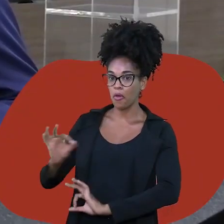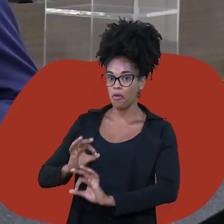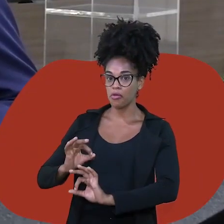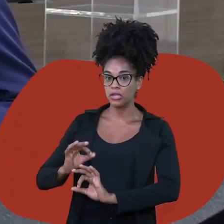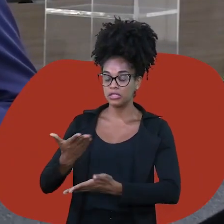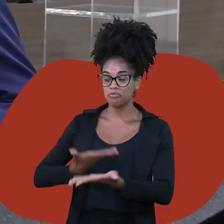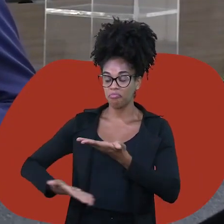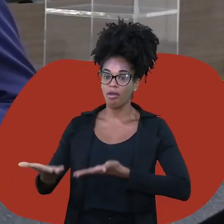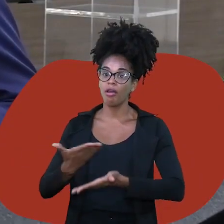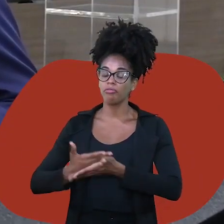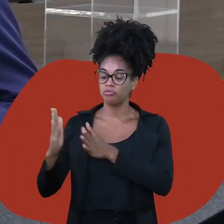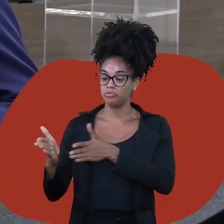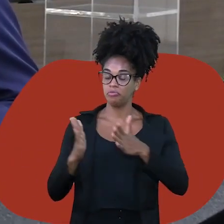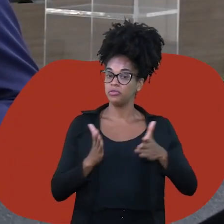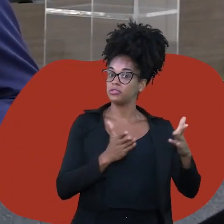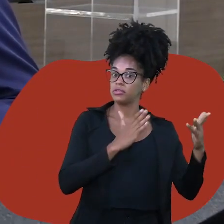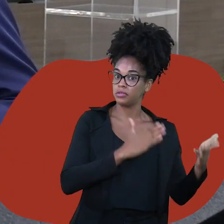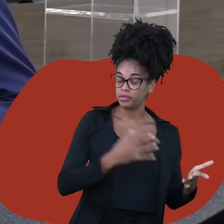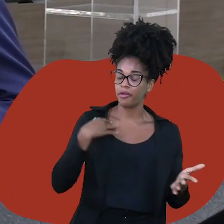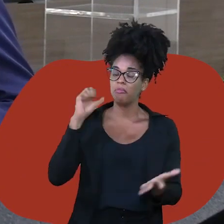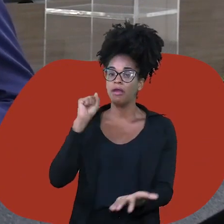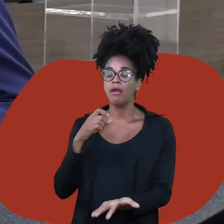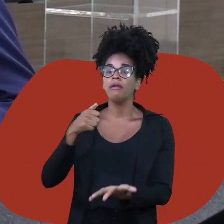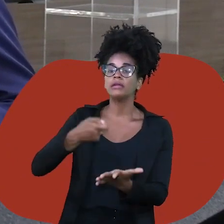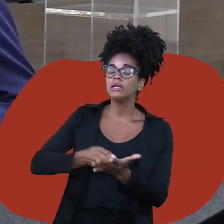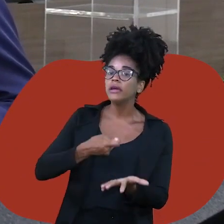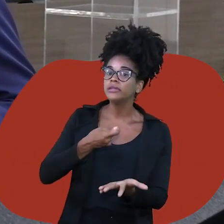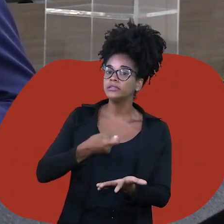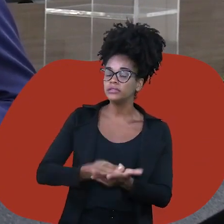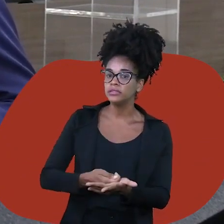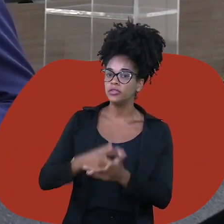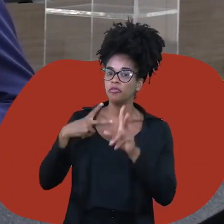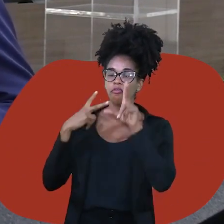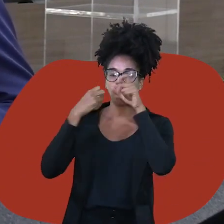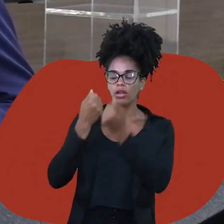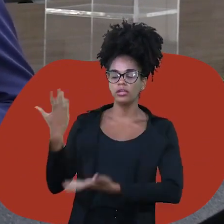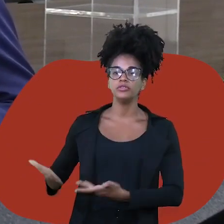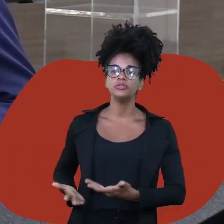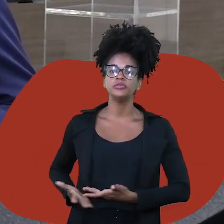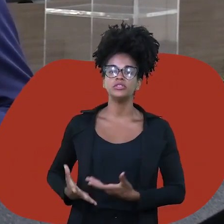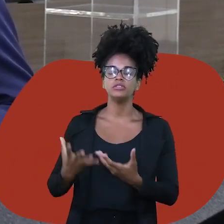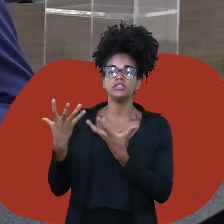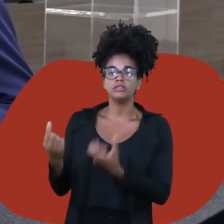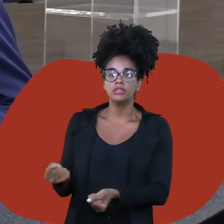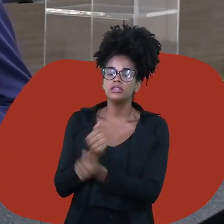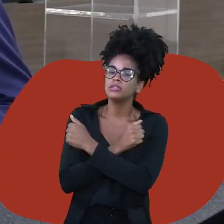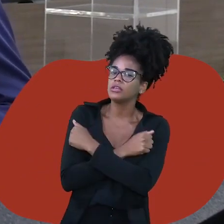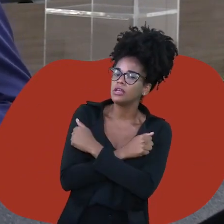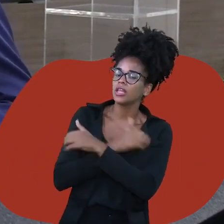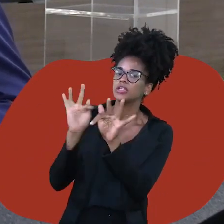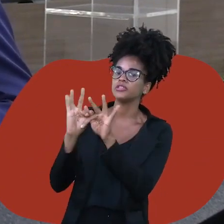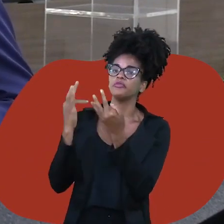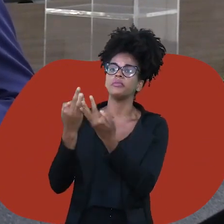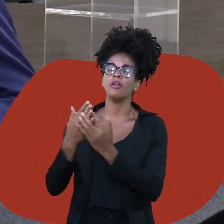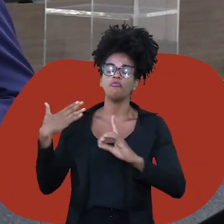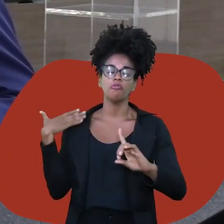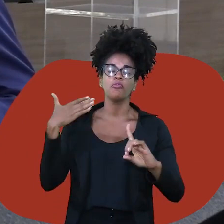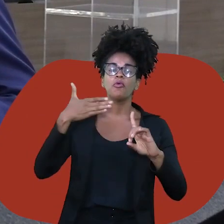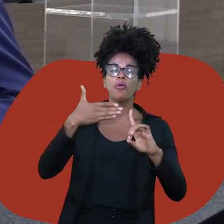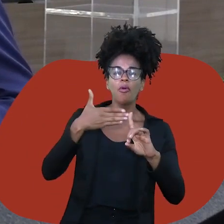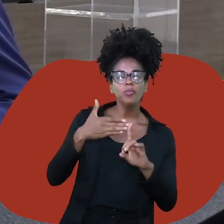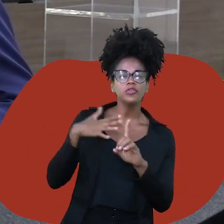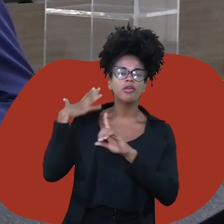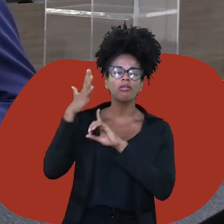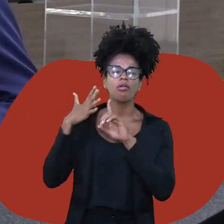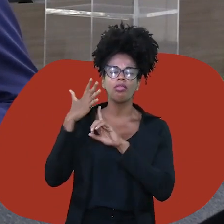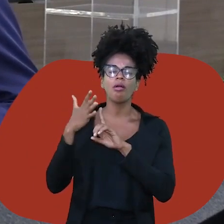Promover a articulação intersetorial para garantir a implementação e ou fortalecimento do serviço de acolhimento familiar. Este